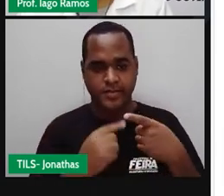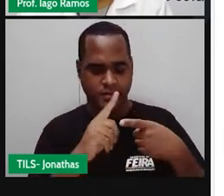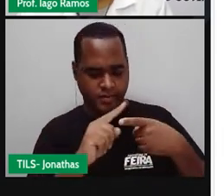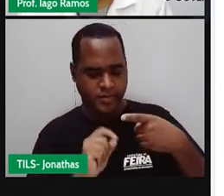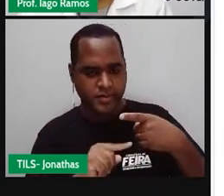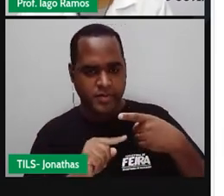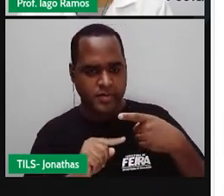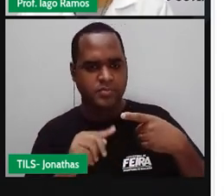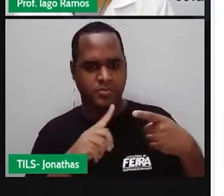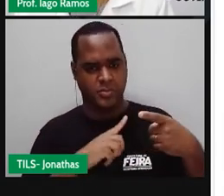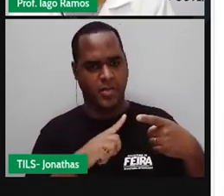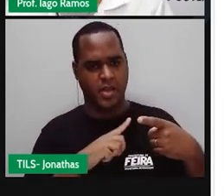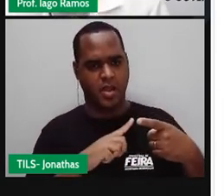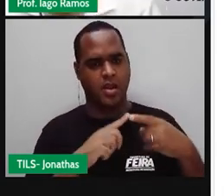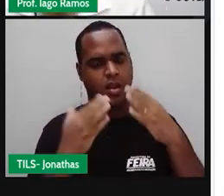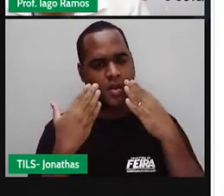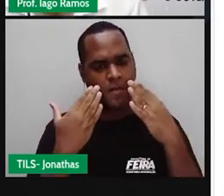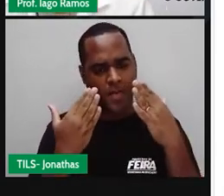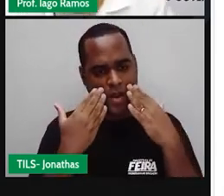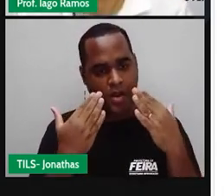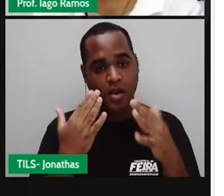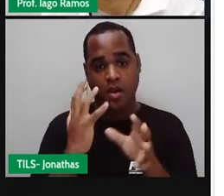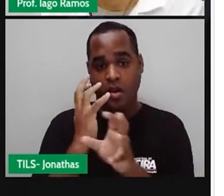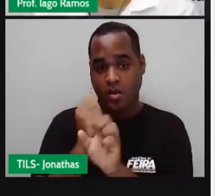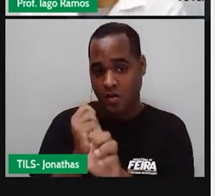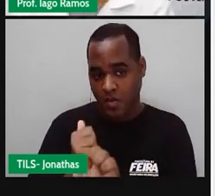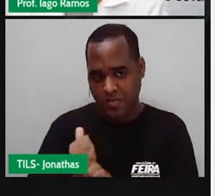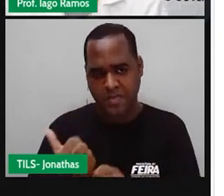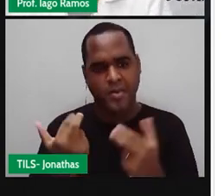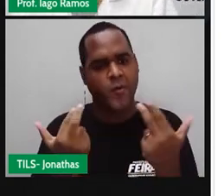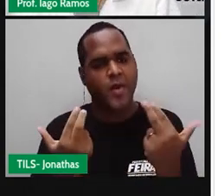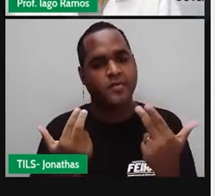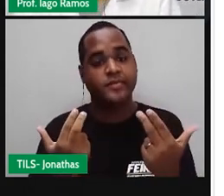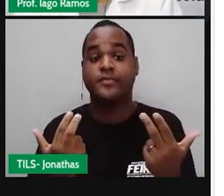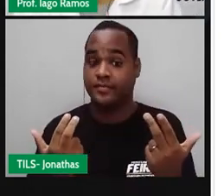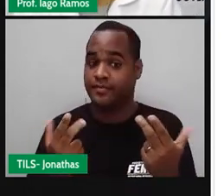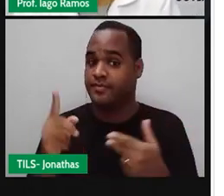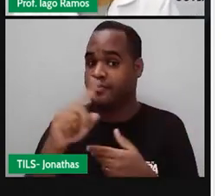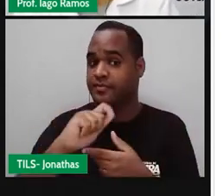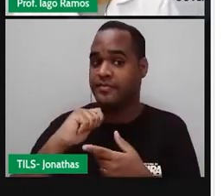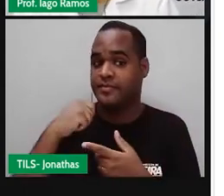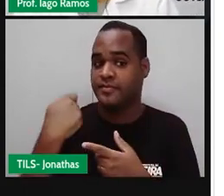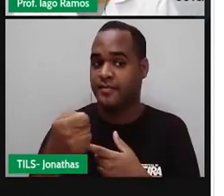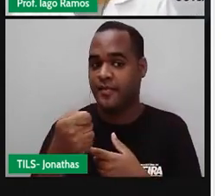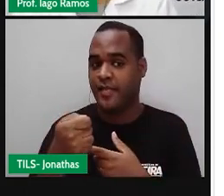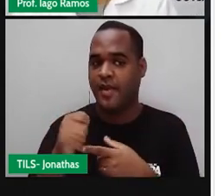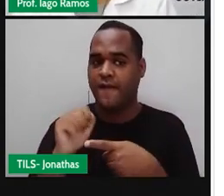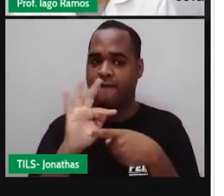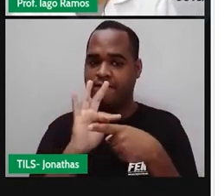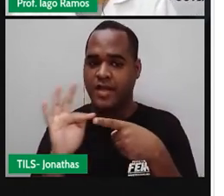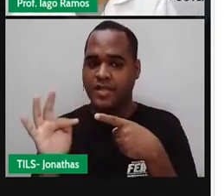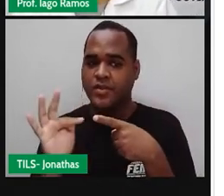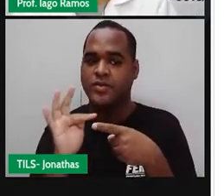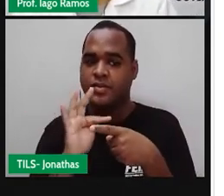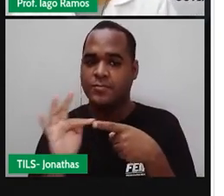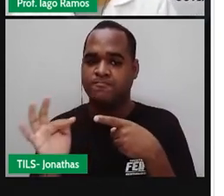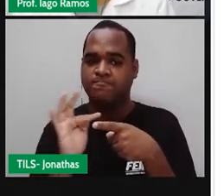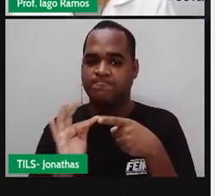representam a mesma quantidade elas são chamadas de frações